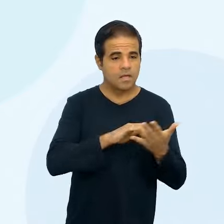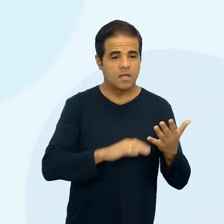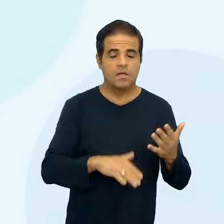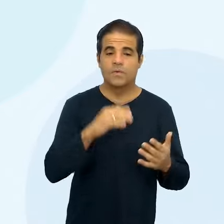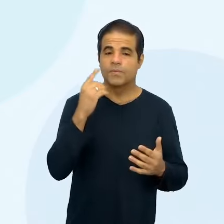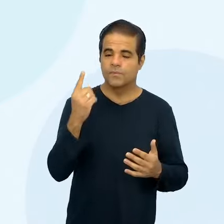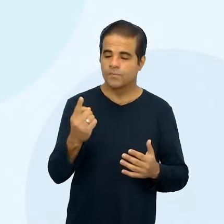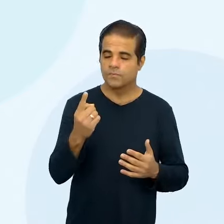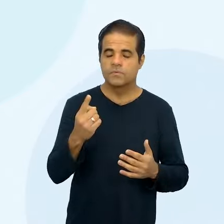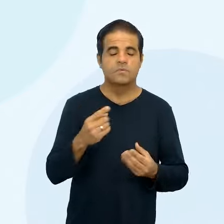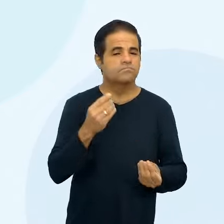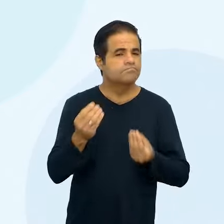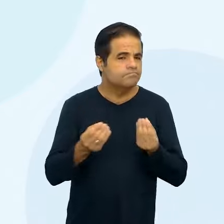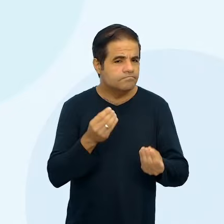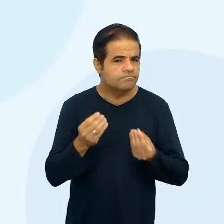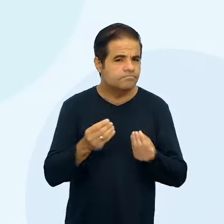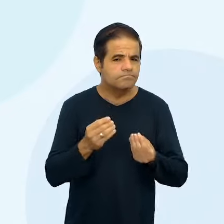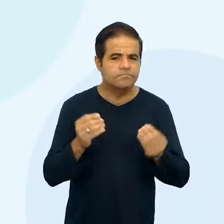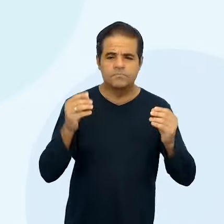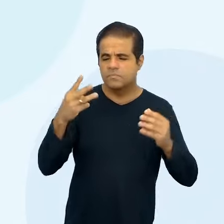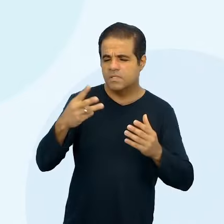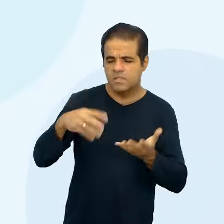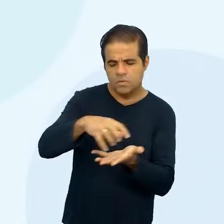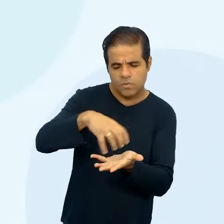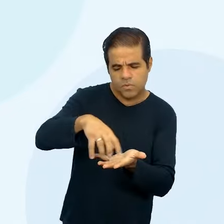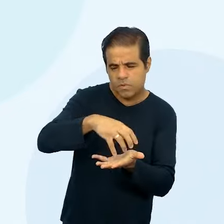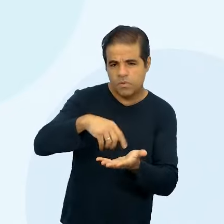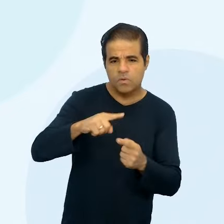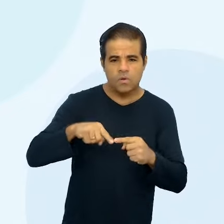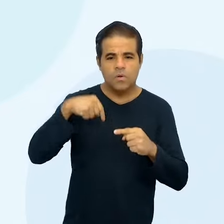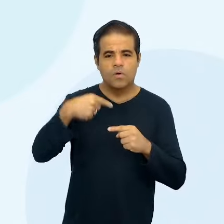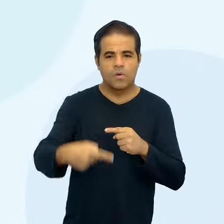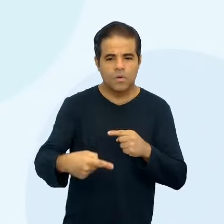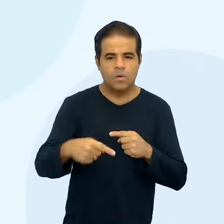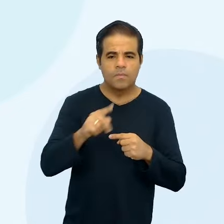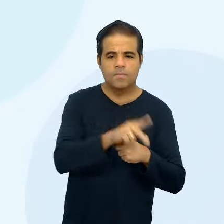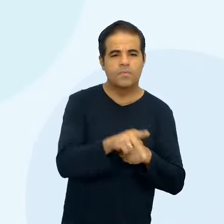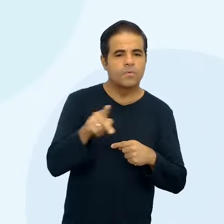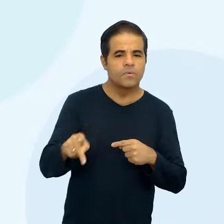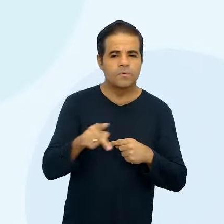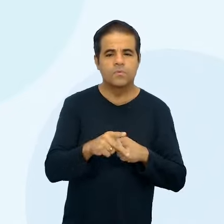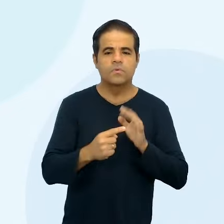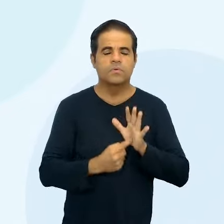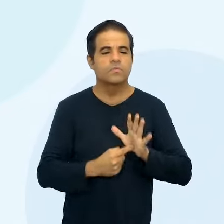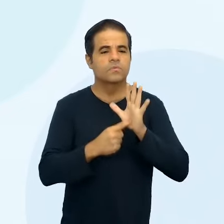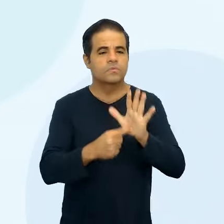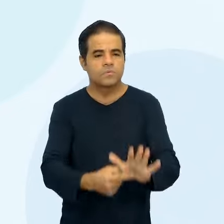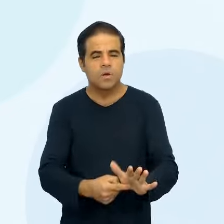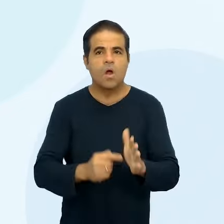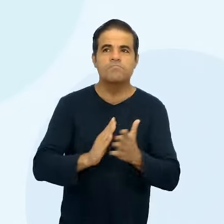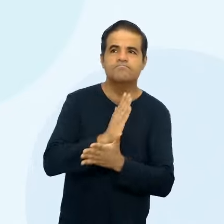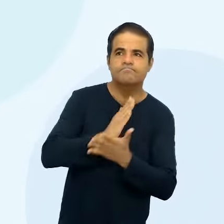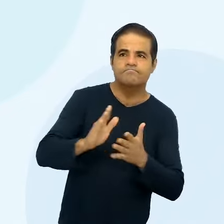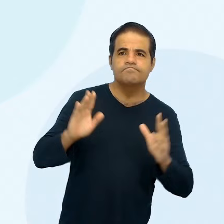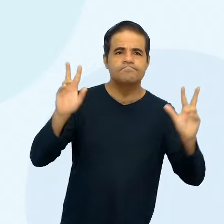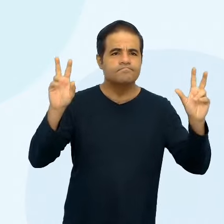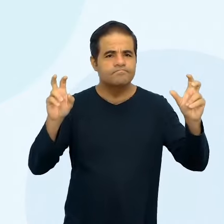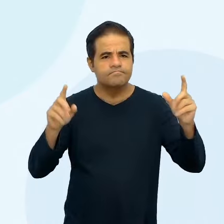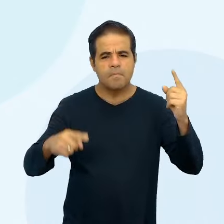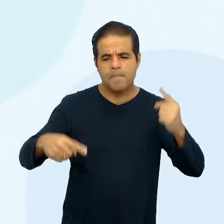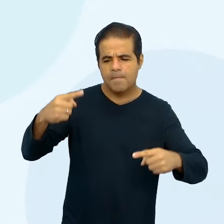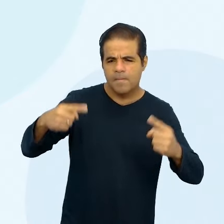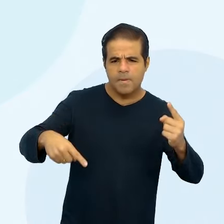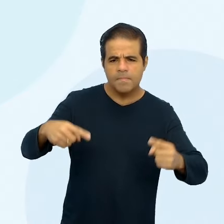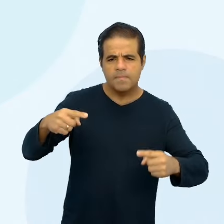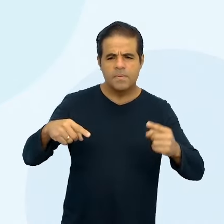né? E sobre o terceiro setor, após aí o professor apresentar aí algumas imagens, né? Fazer um debate